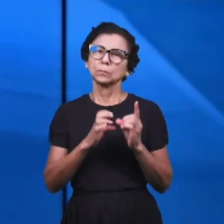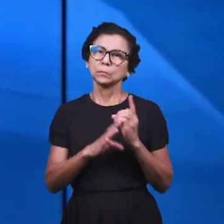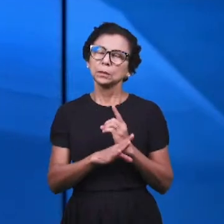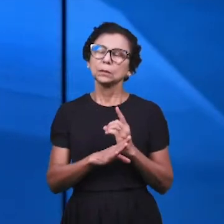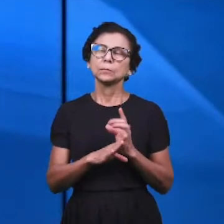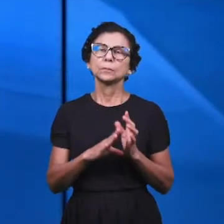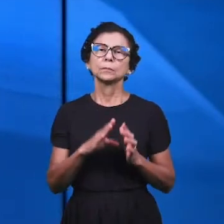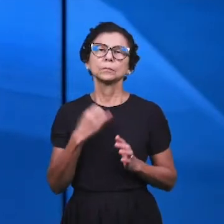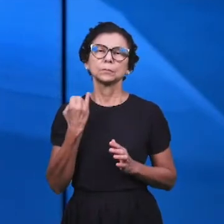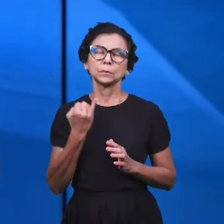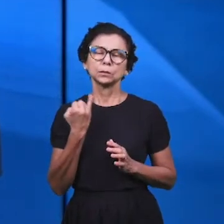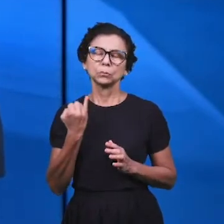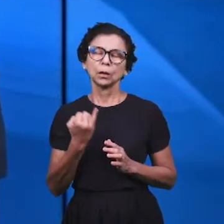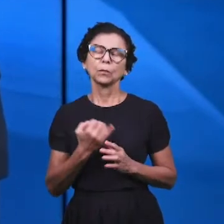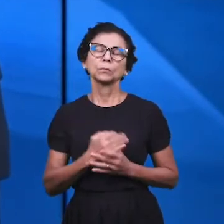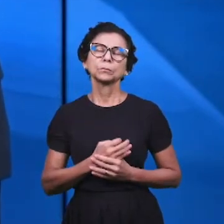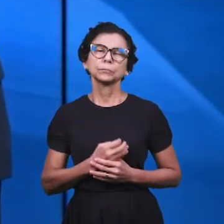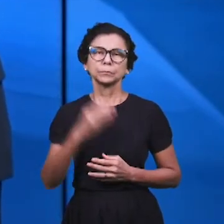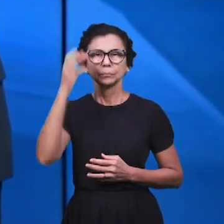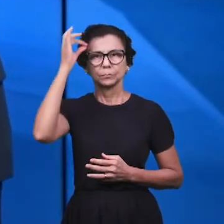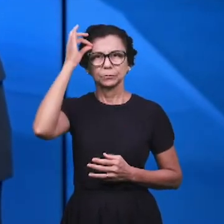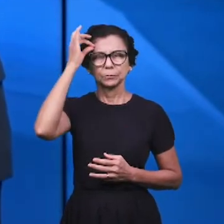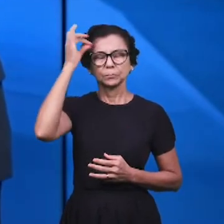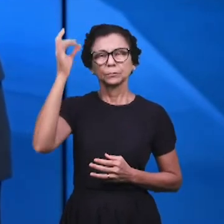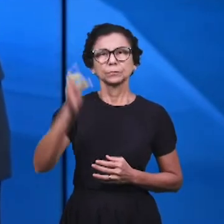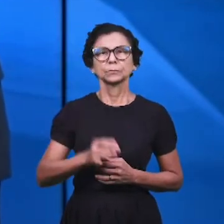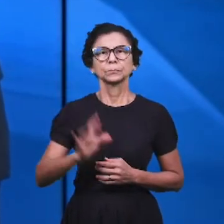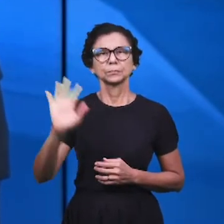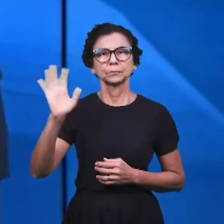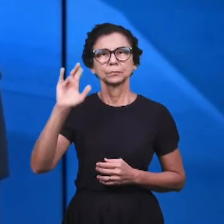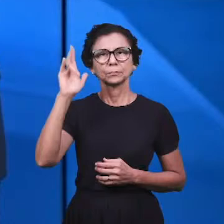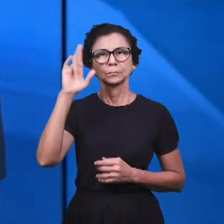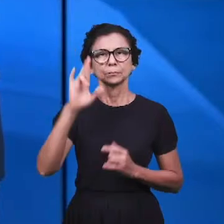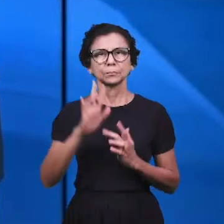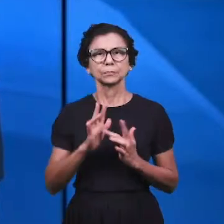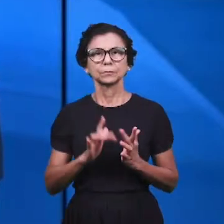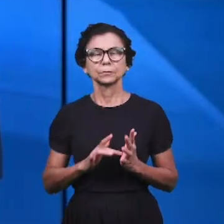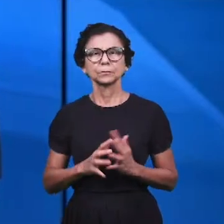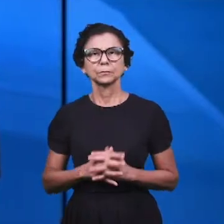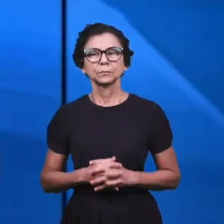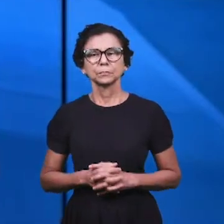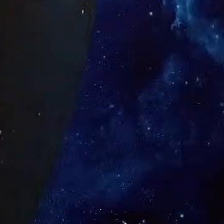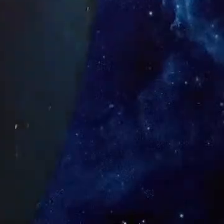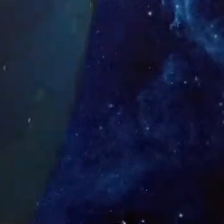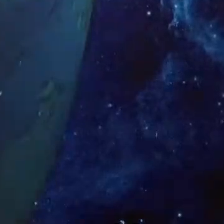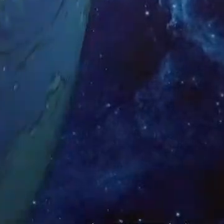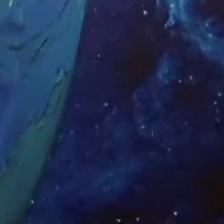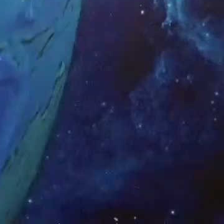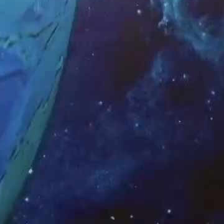útil, muito edificante para a nossa vida espiritual. Eu te aguardo lá então, com a paz do Senhor Jesus.